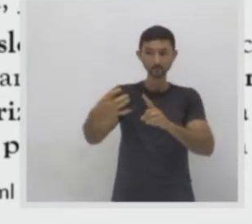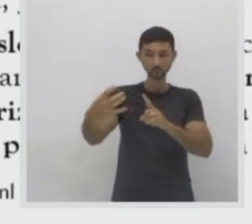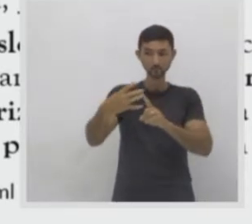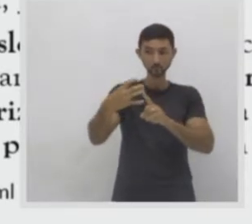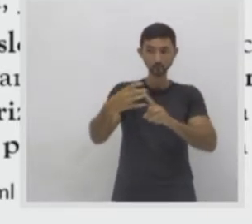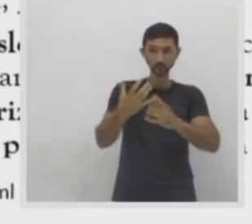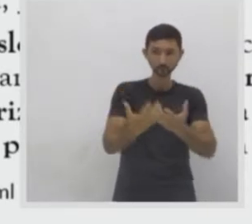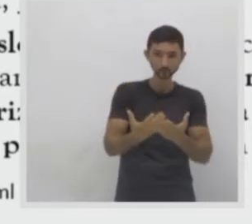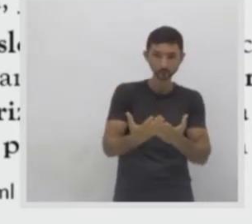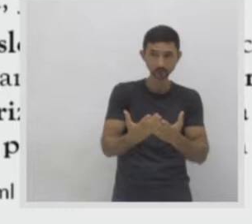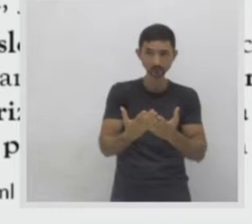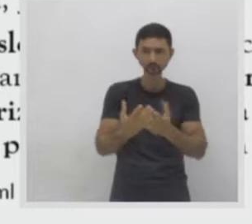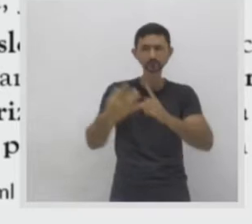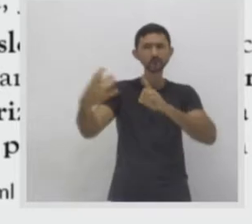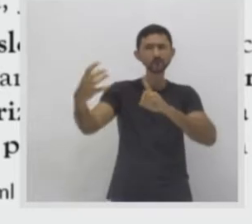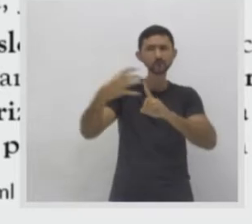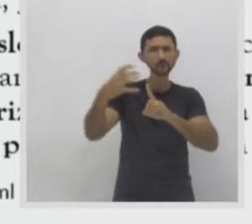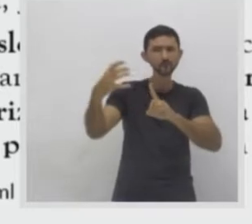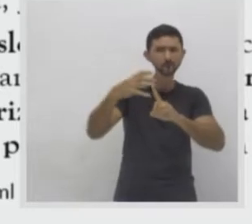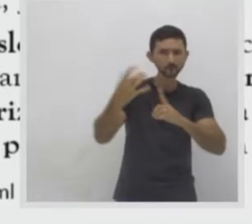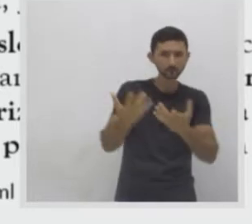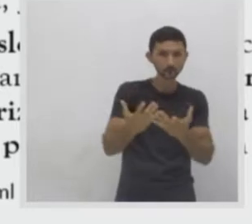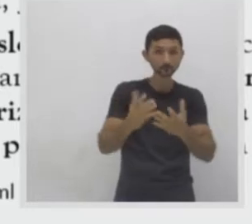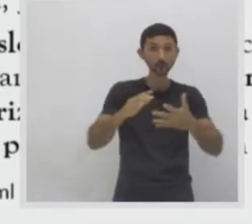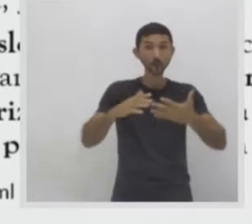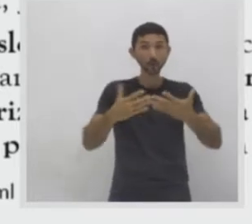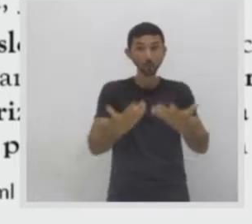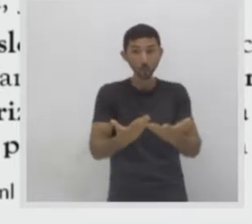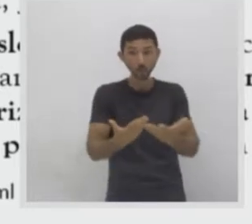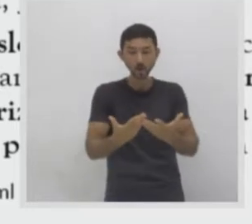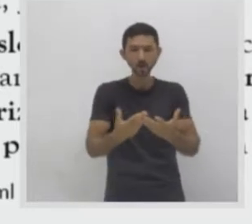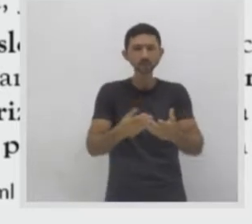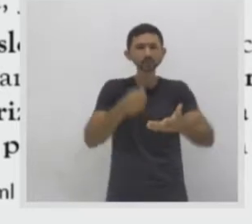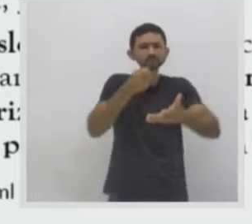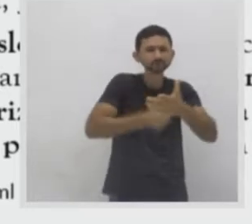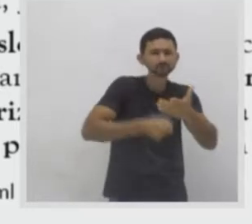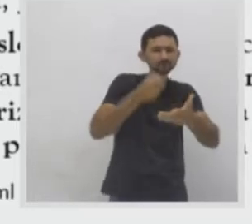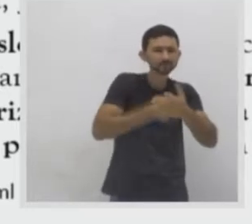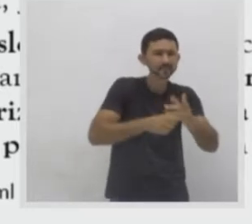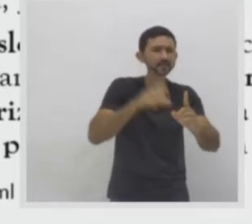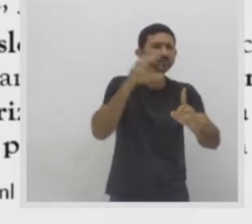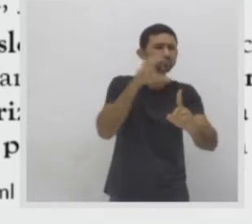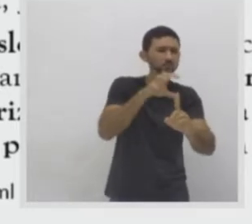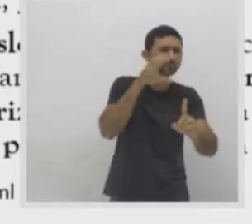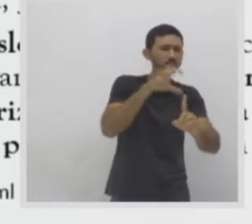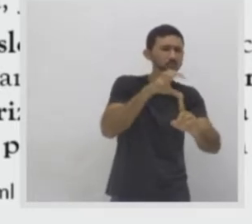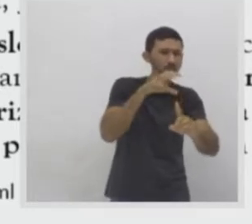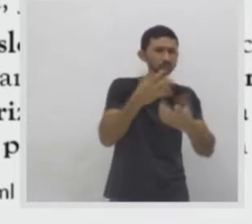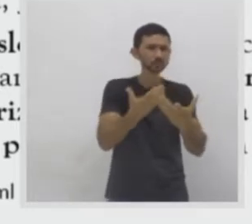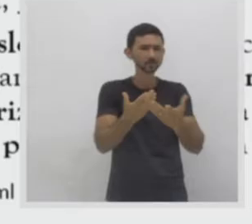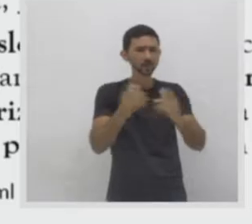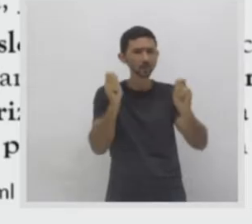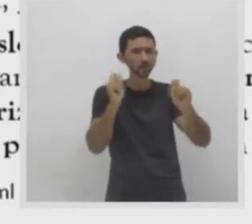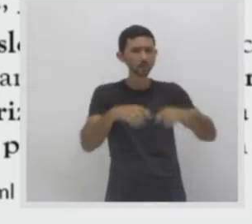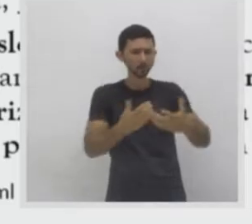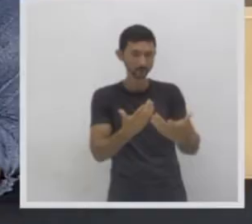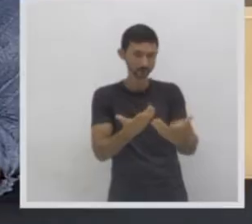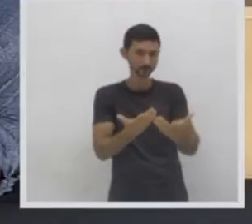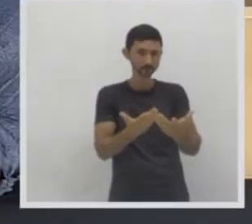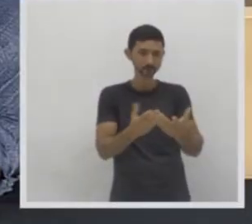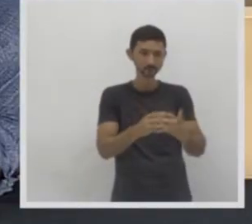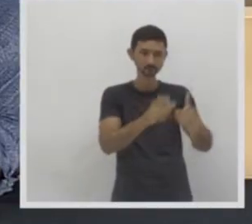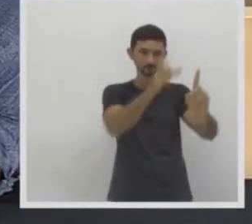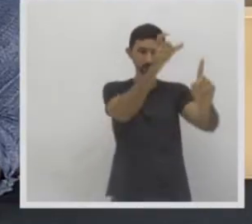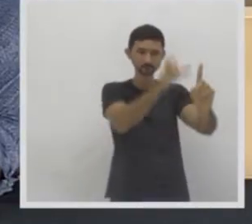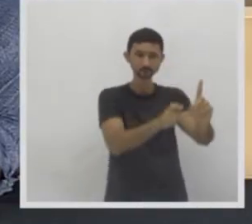dizer convencimento. Quando eu sou persuasiva é porque eu quero convencer alguém de algo. E essa é